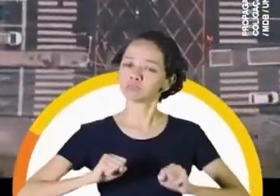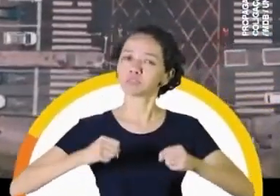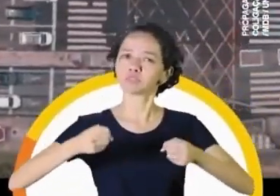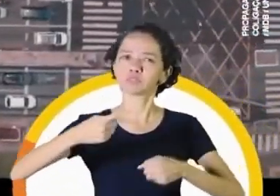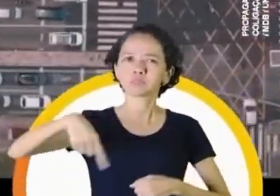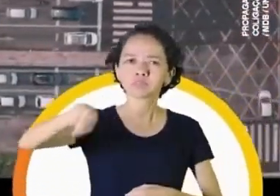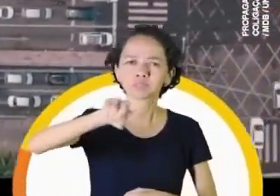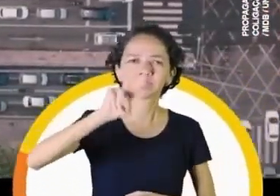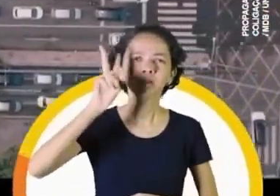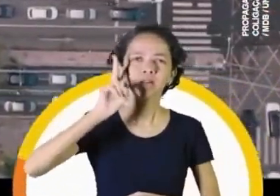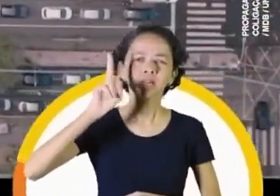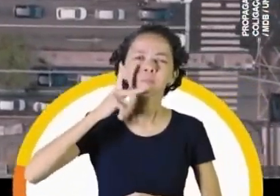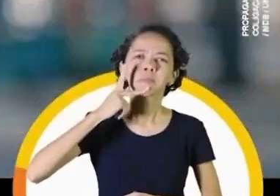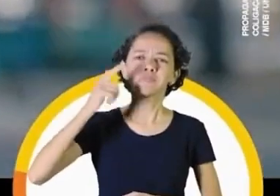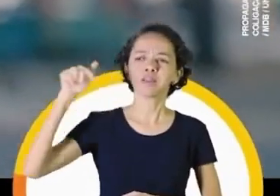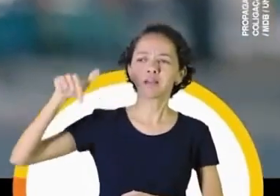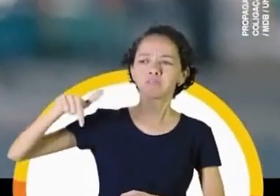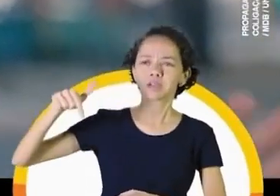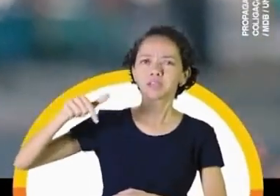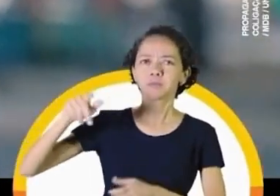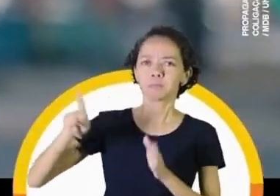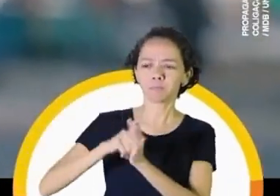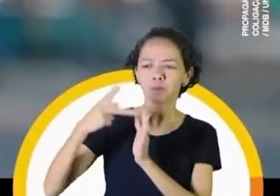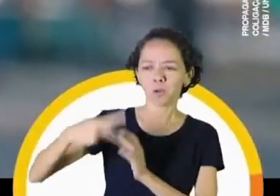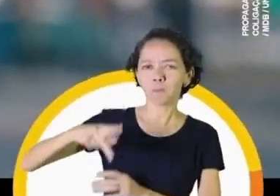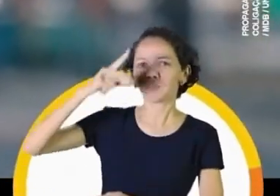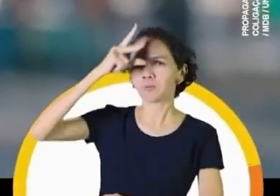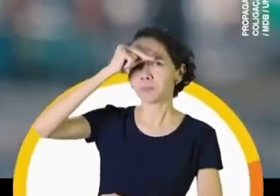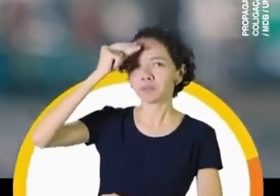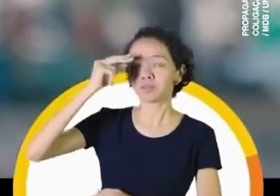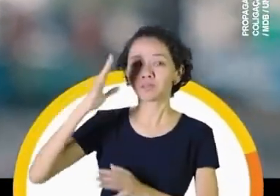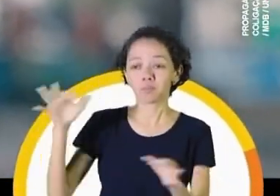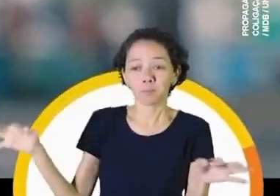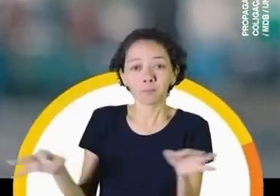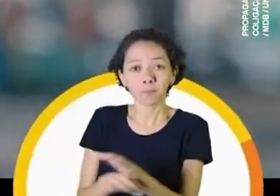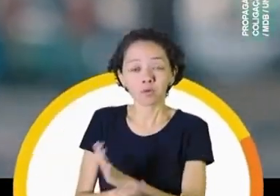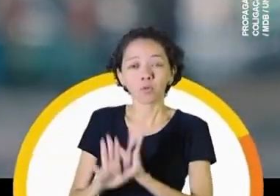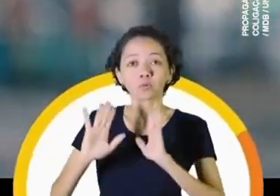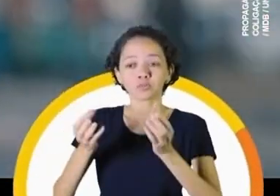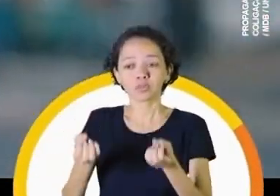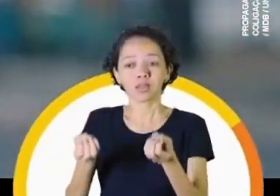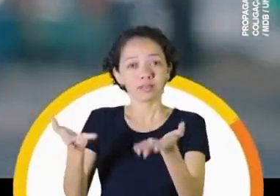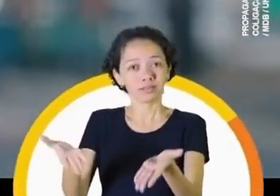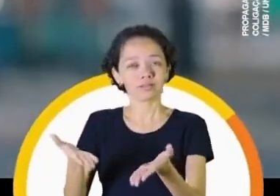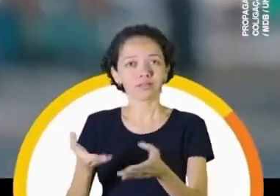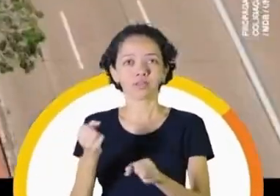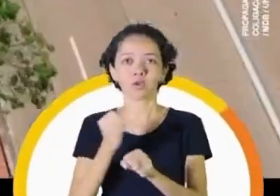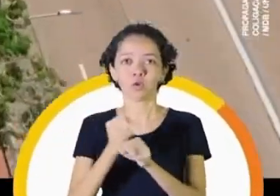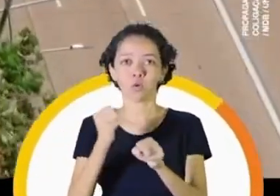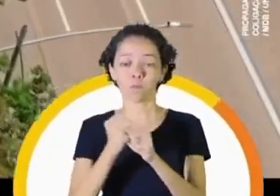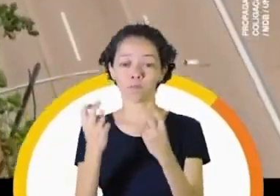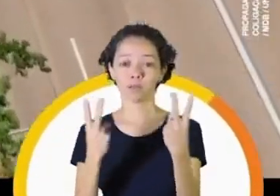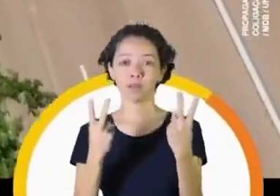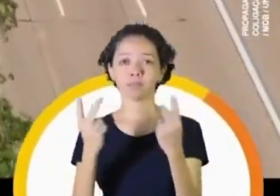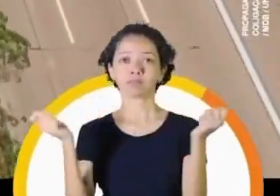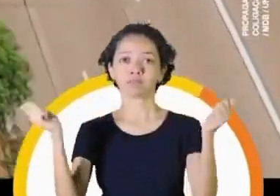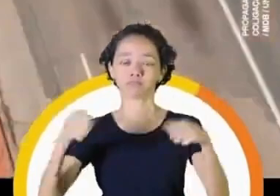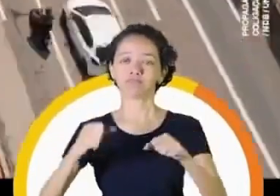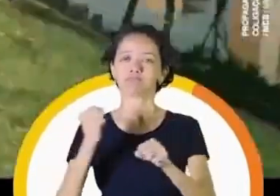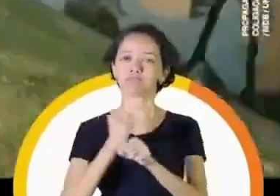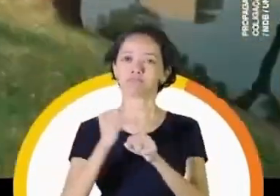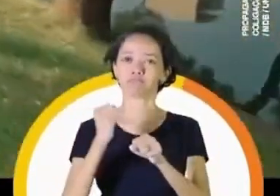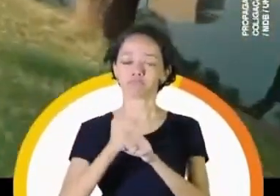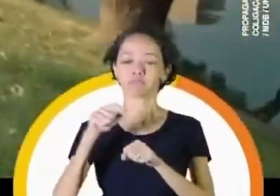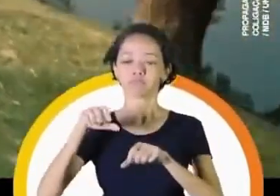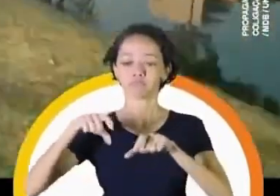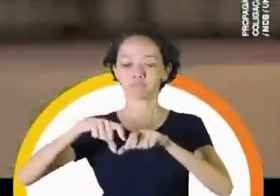para cima. Vocês lembram quando diziam que aqui era o muro do prefeito? Pois é, gosto ruim passou e a entrega tá aí. A obra da Gaminon